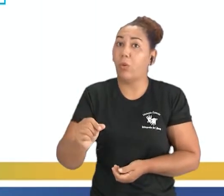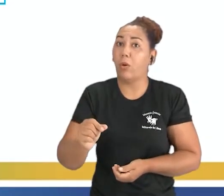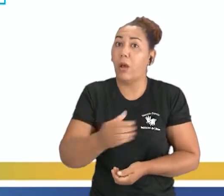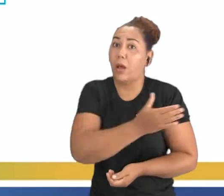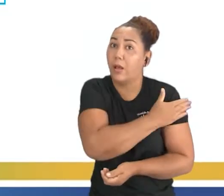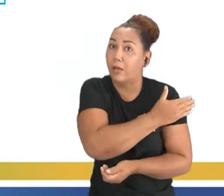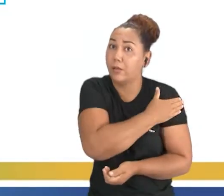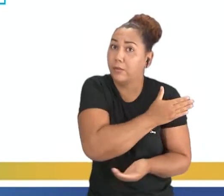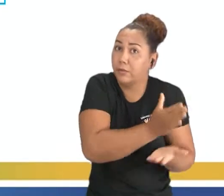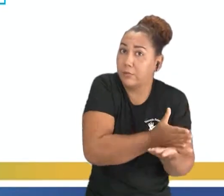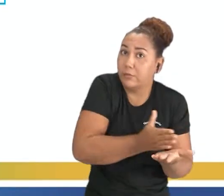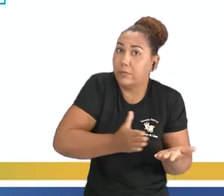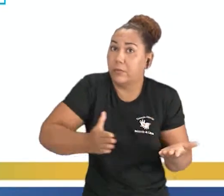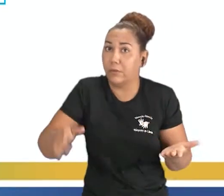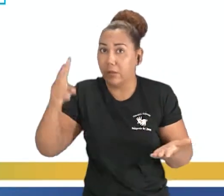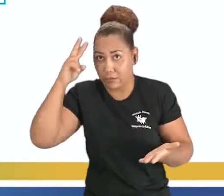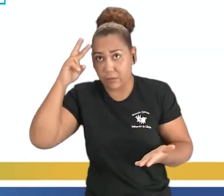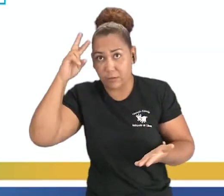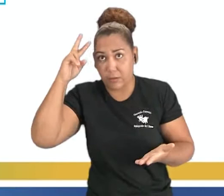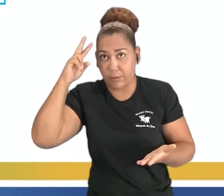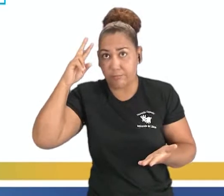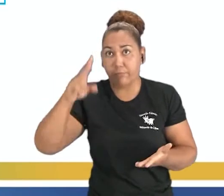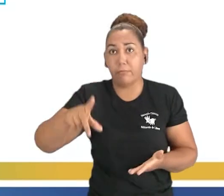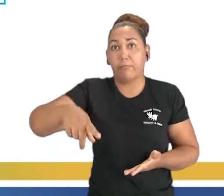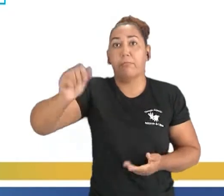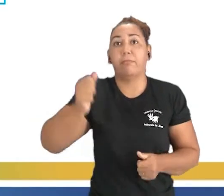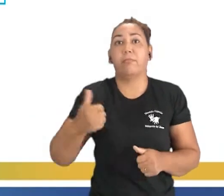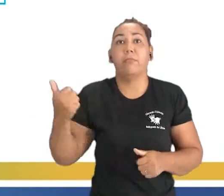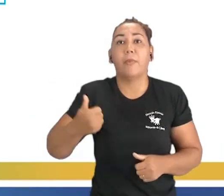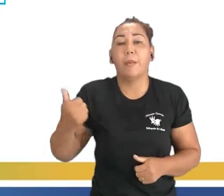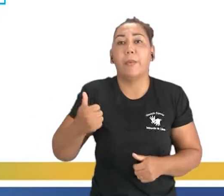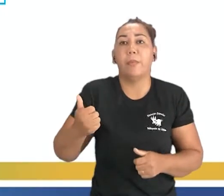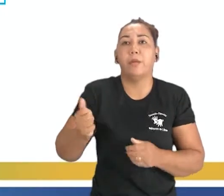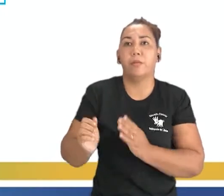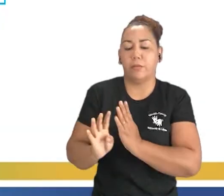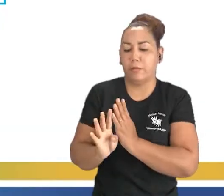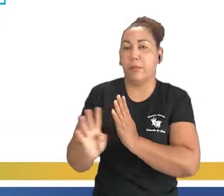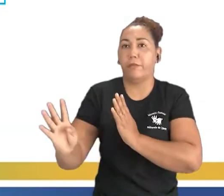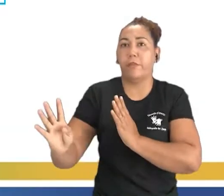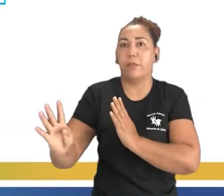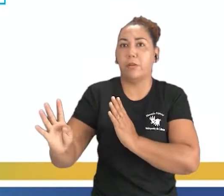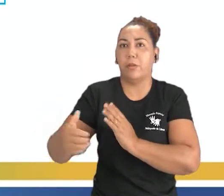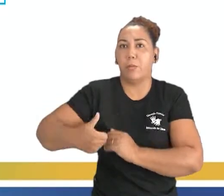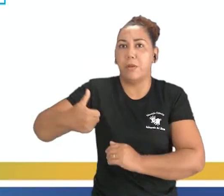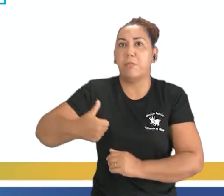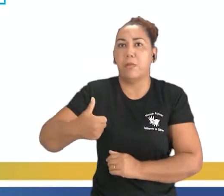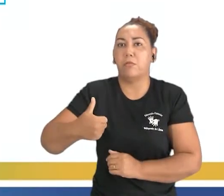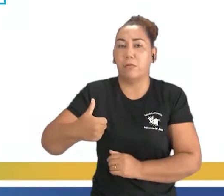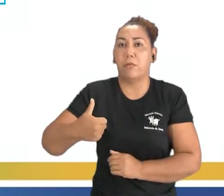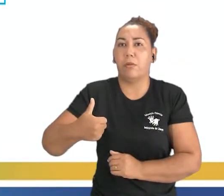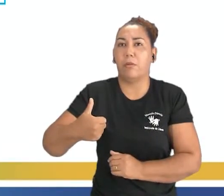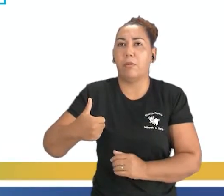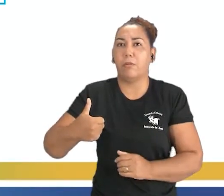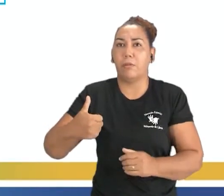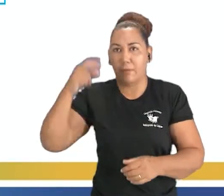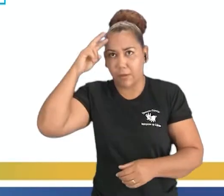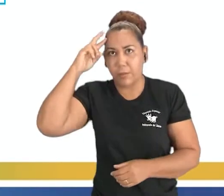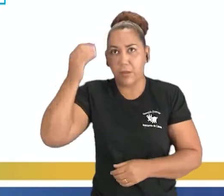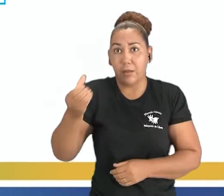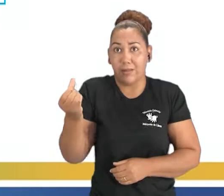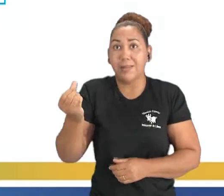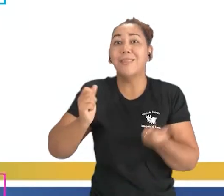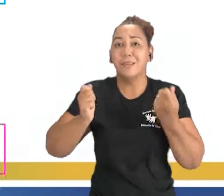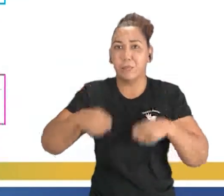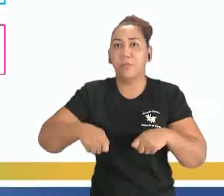disso. Então, para escolhermos o primeiro da fila, observe que nós vamos ter 6 possibilidades. Nós temos 6 pessoas diferentes aí